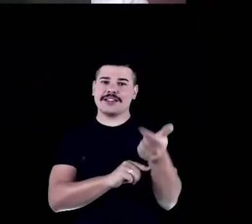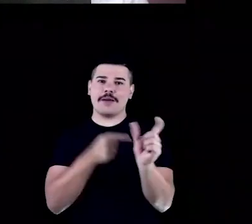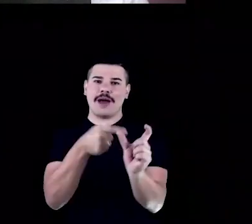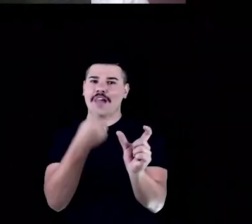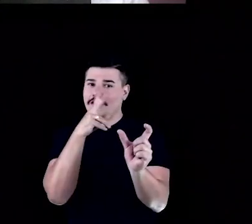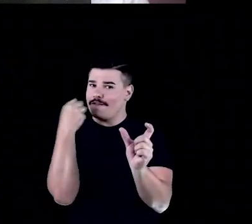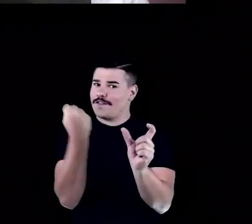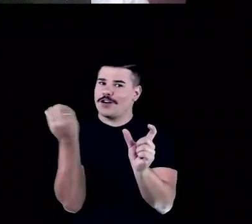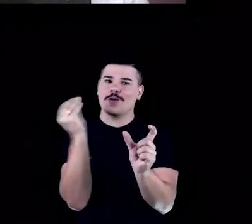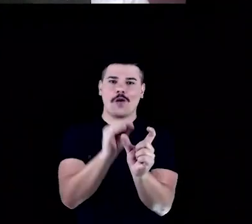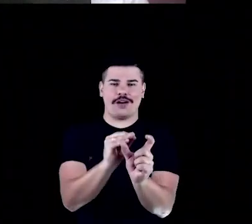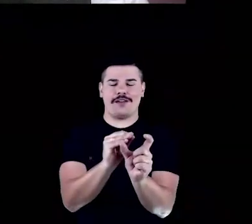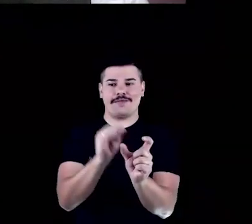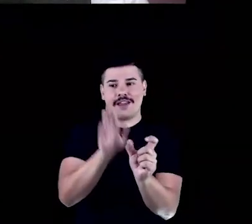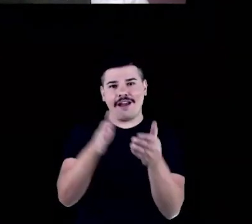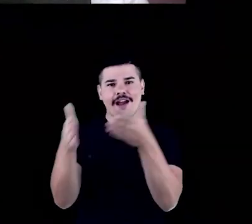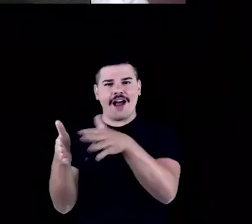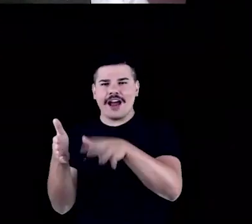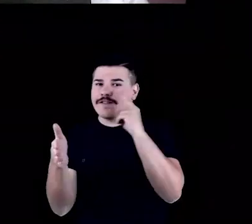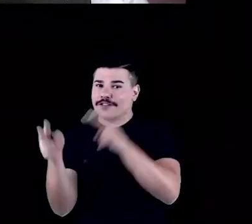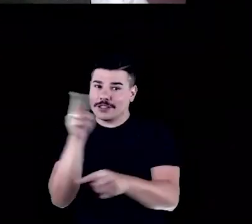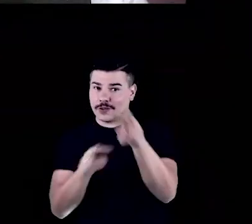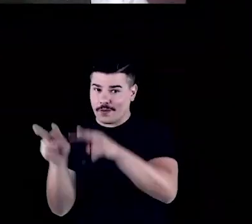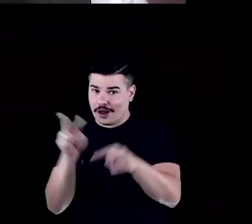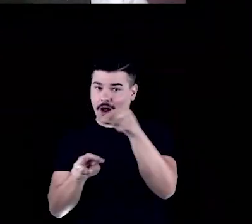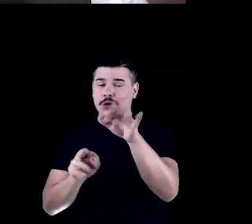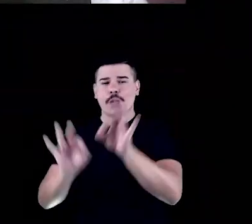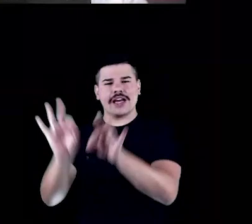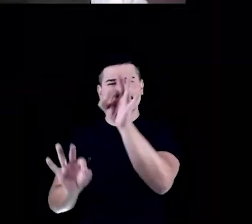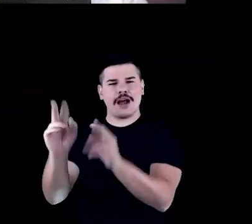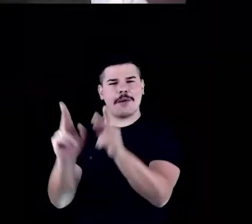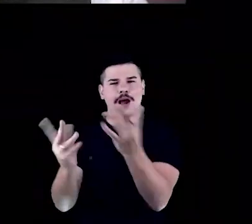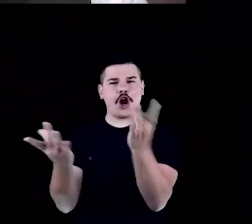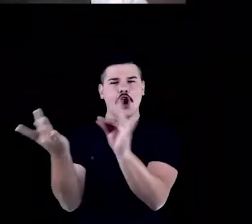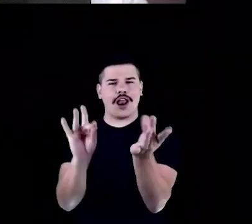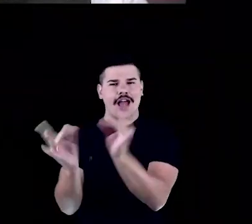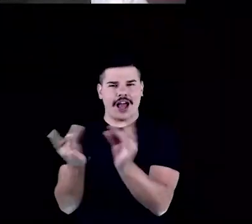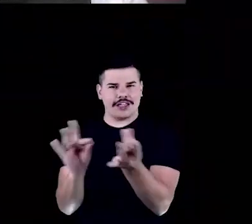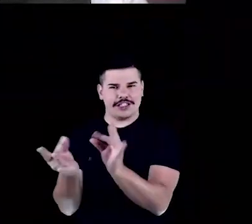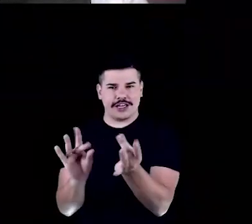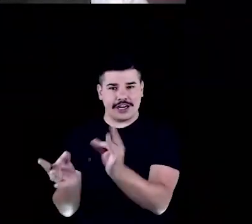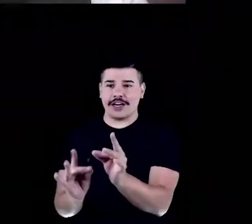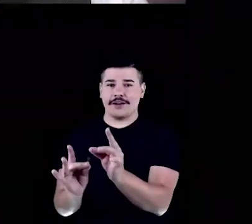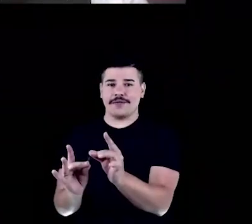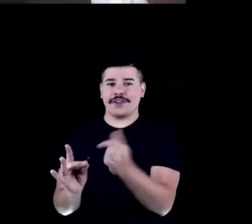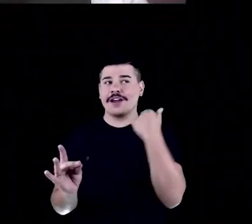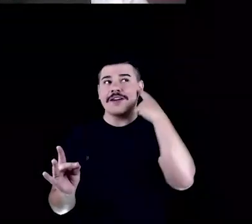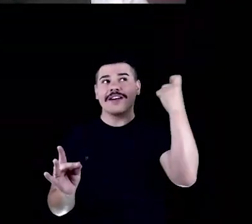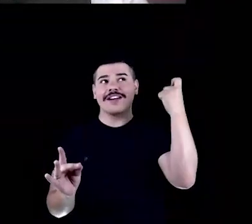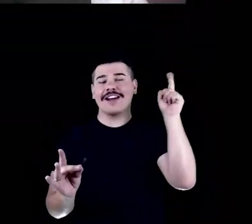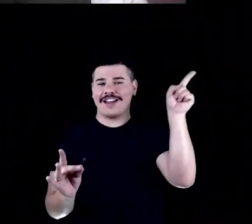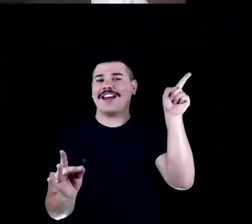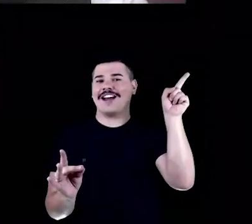através da palavra, e tanto no campo visual, de organização da colagem junto com o...